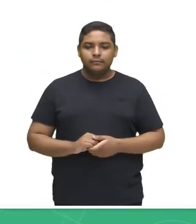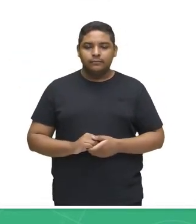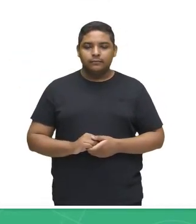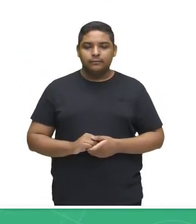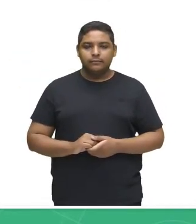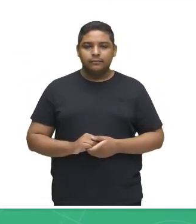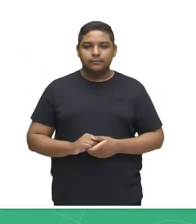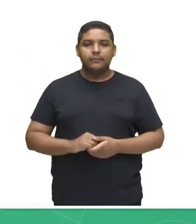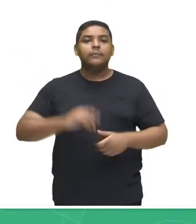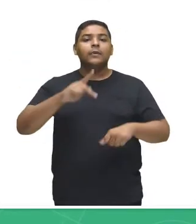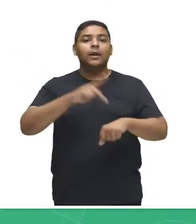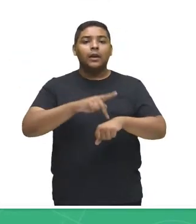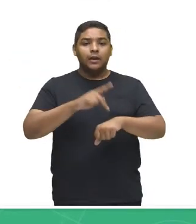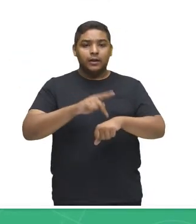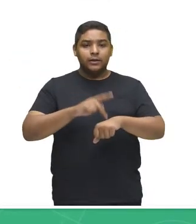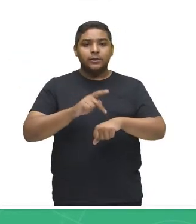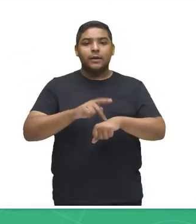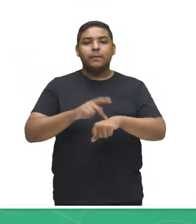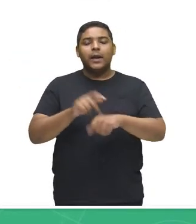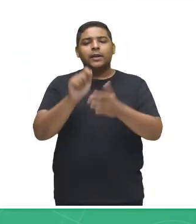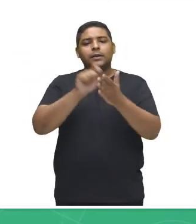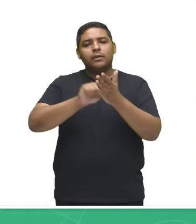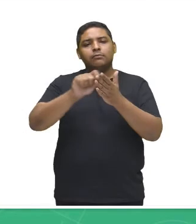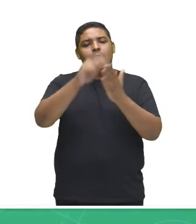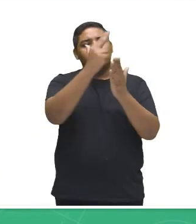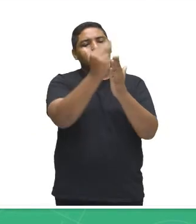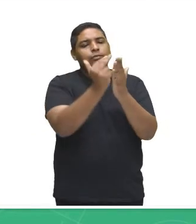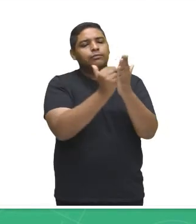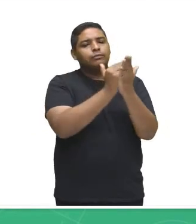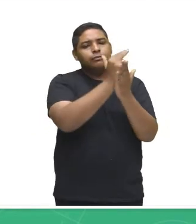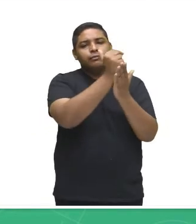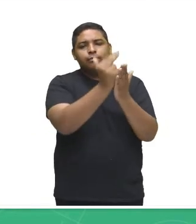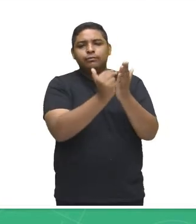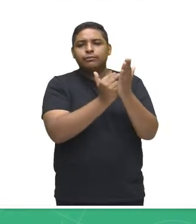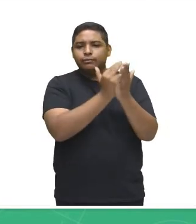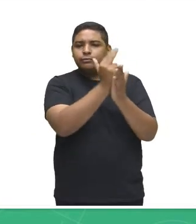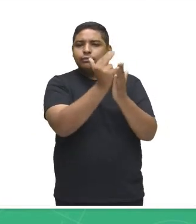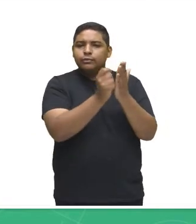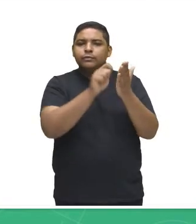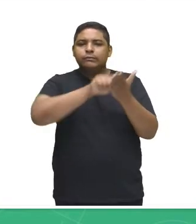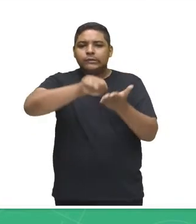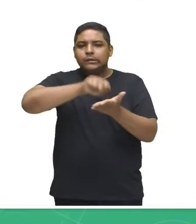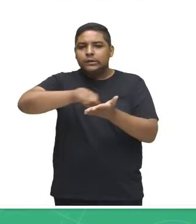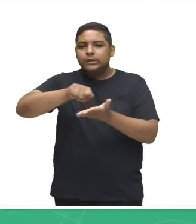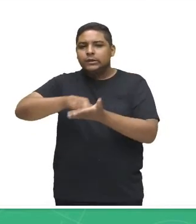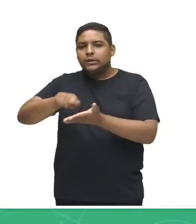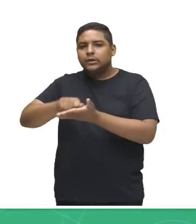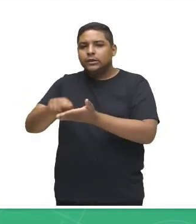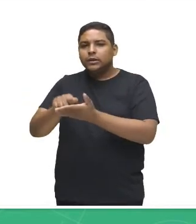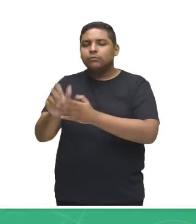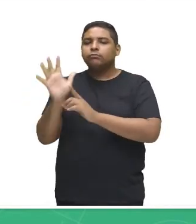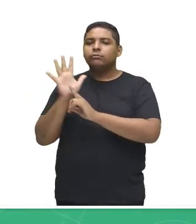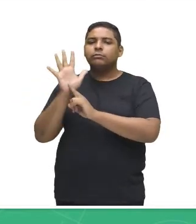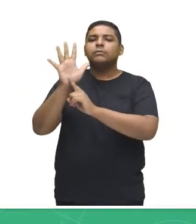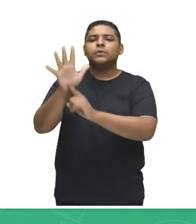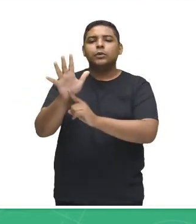os escritos do Código de Hammurabi. E essa pedra ela ficava em exposição justamente para que as pessoas soubessem do que se tratava.